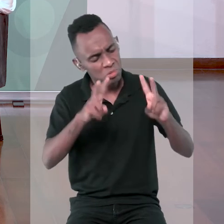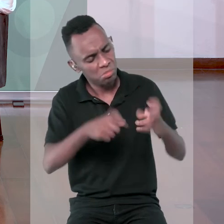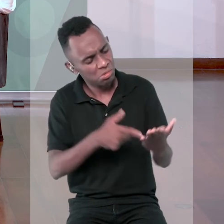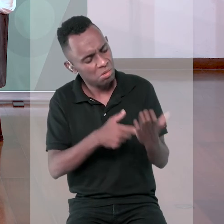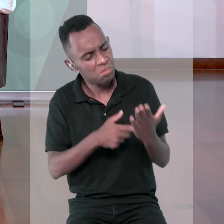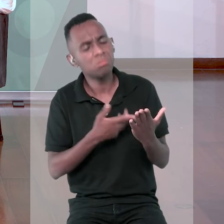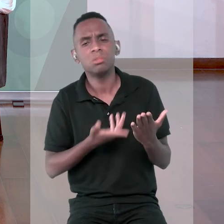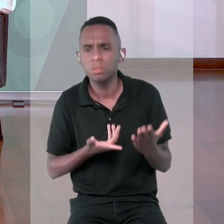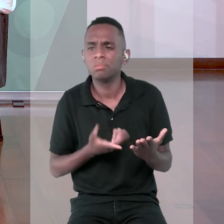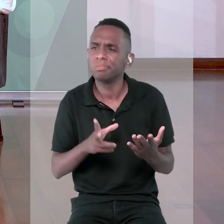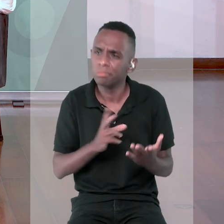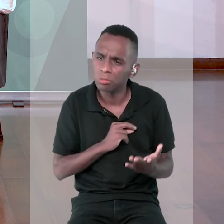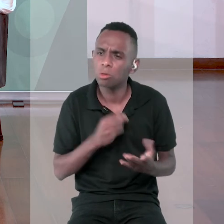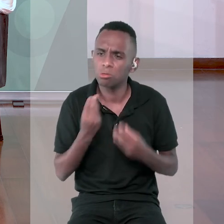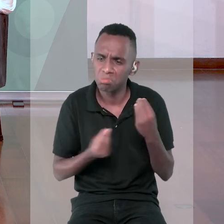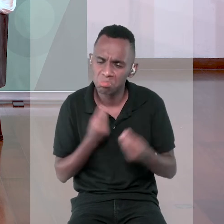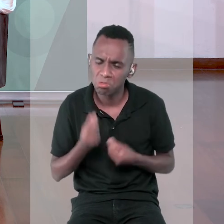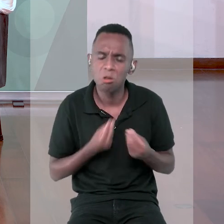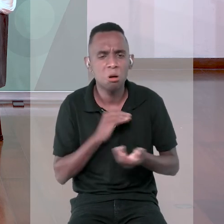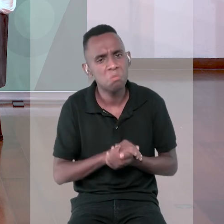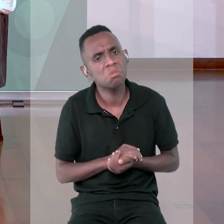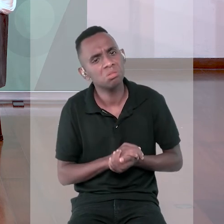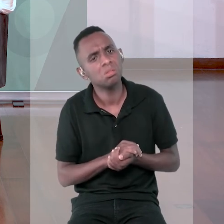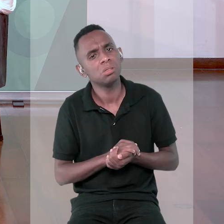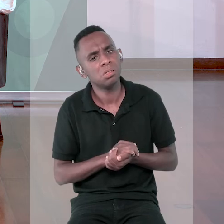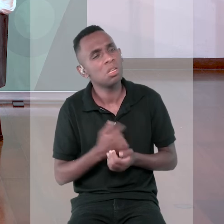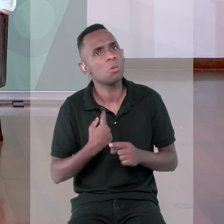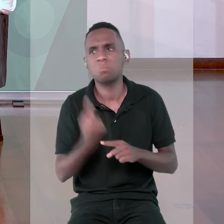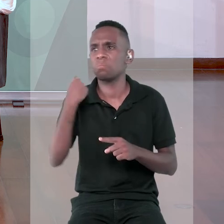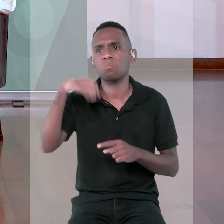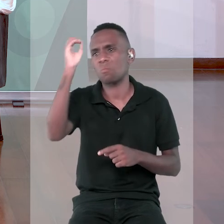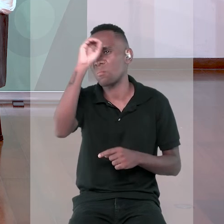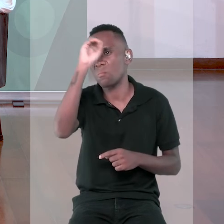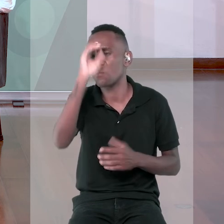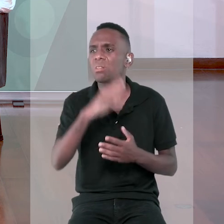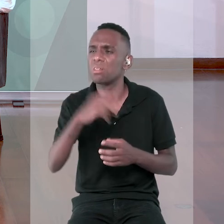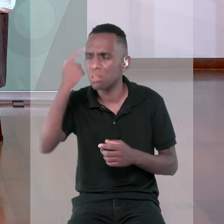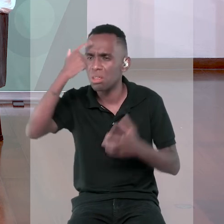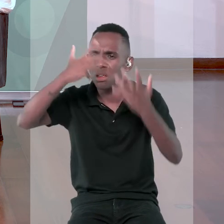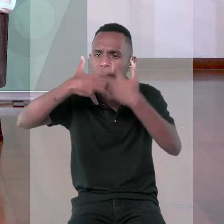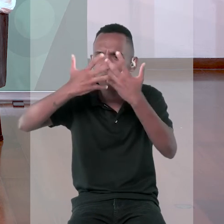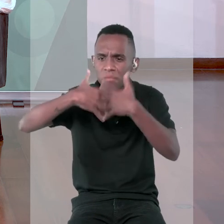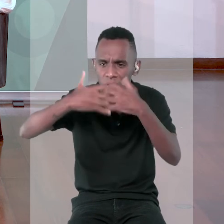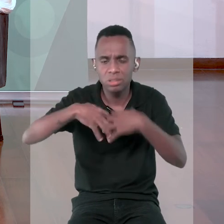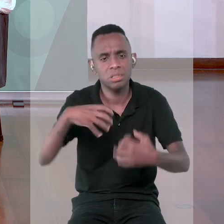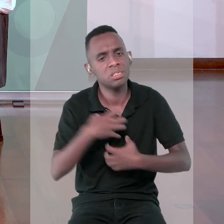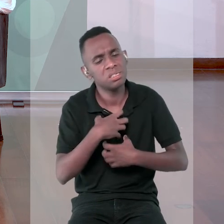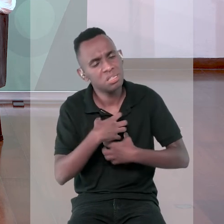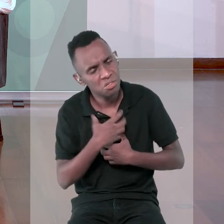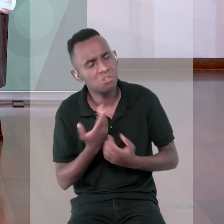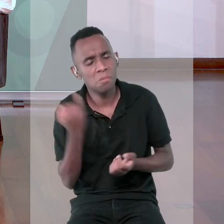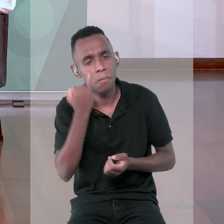assim, que você pensa, meu Deus, olha, quanta coisa que eu não sabia, quanta coisa para pensar, quanta coisa para sentir,